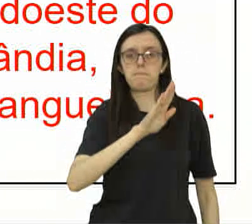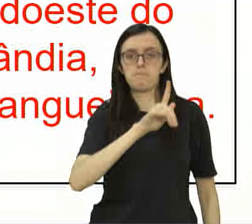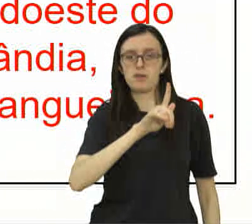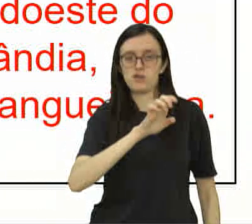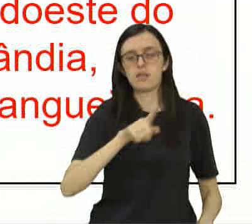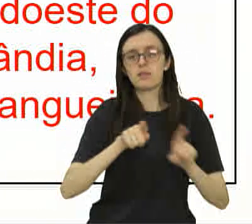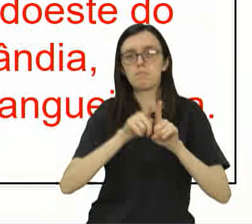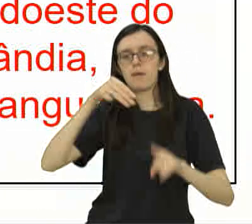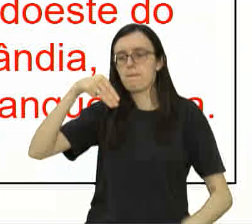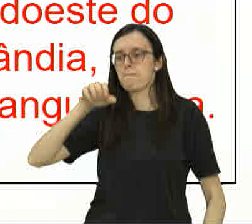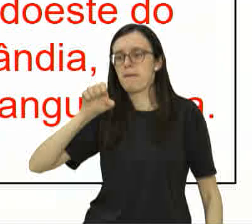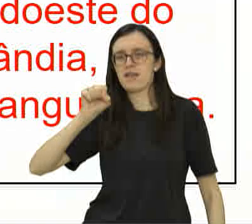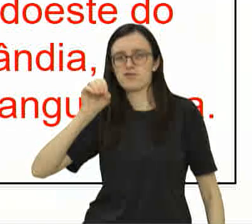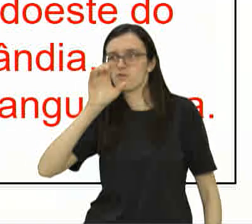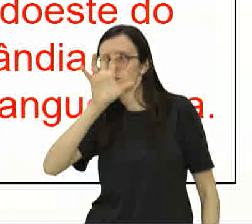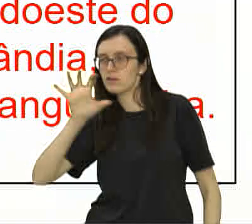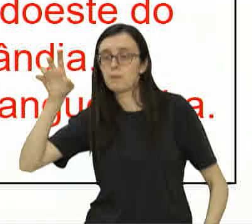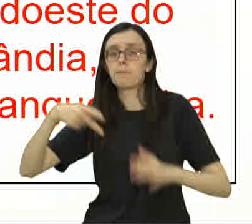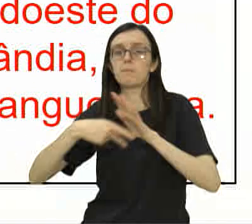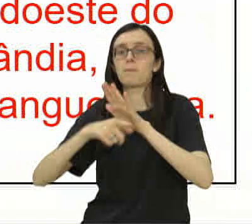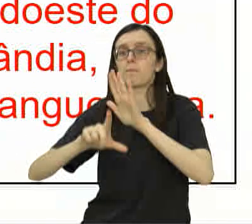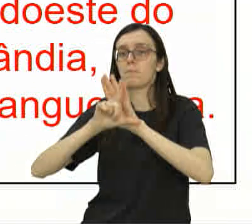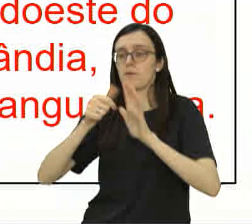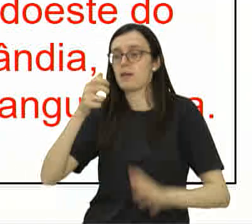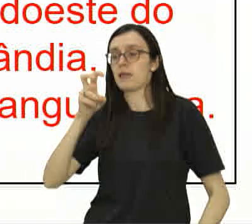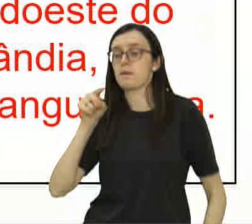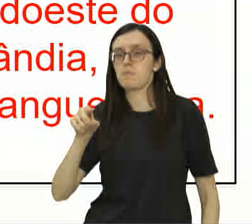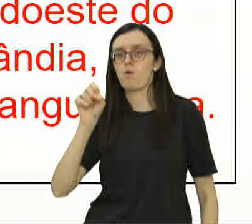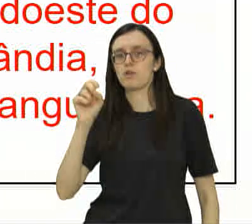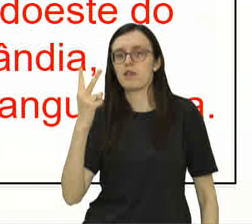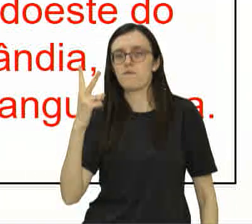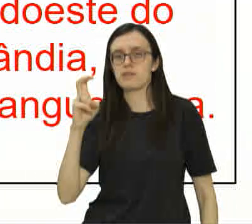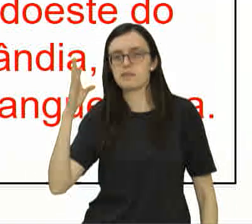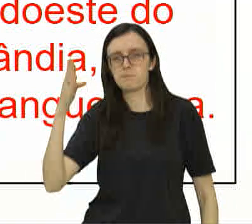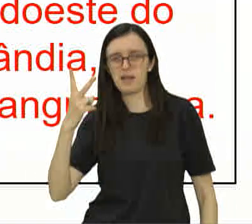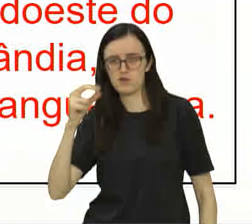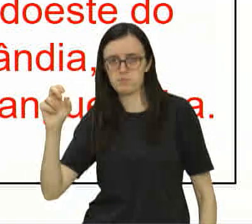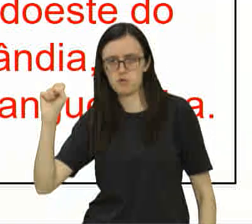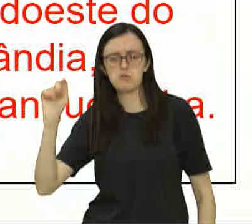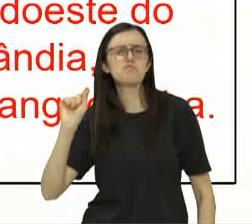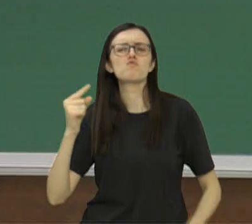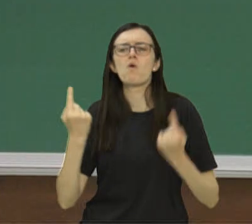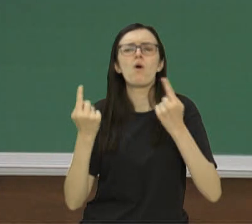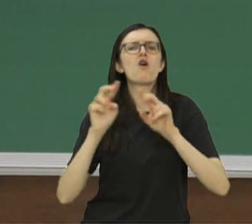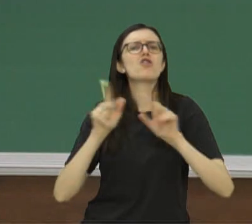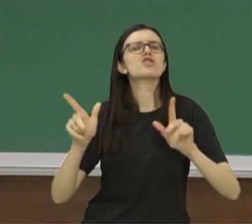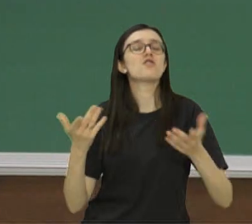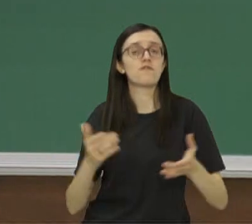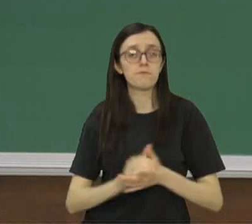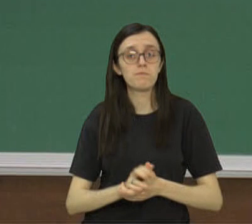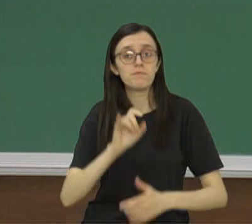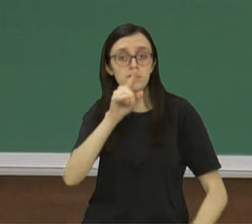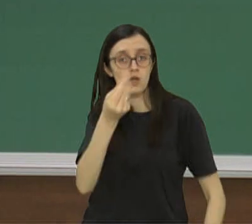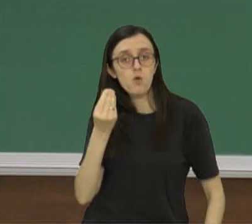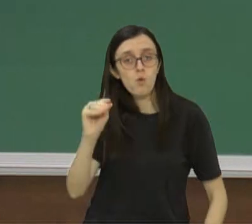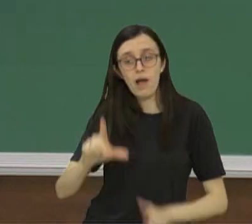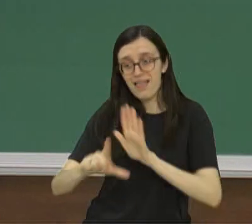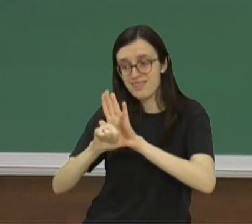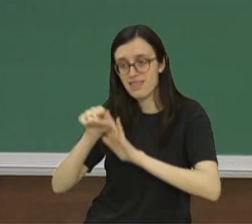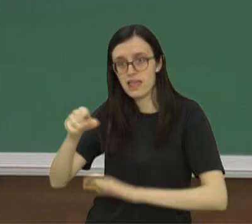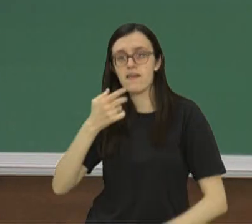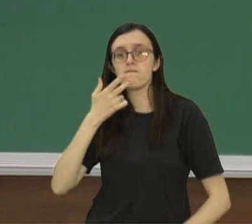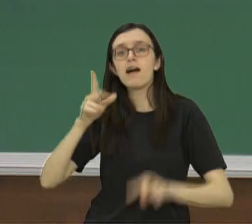Lei 15.825? Aqui está certo. Então, vamos lá. Se você colocou que a lei estadual considera